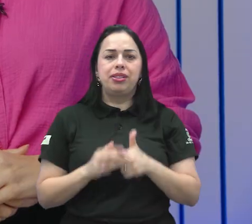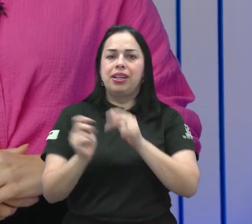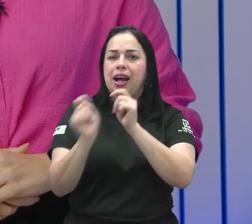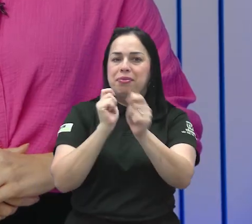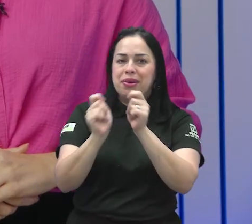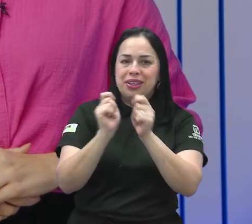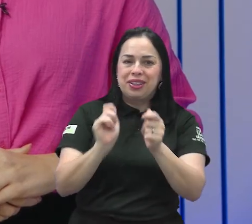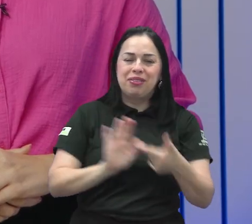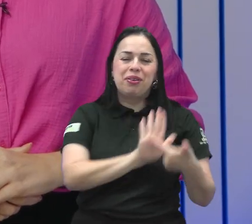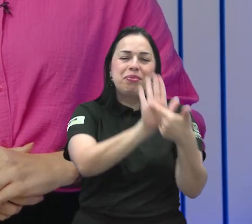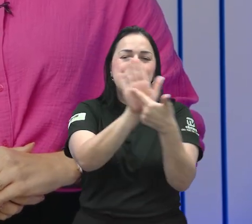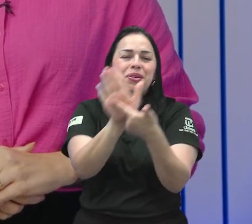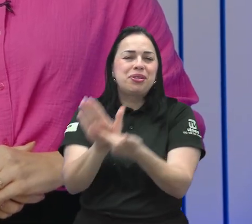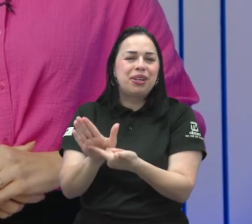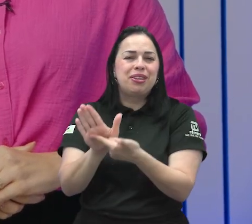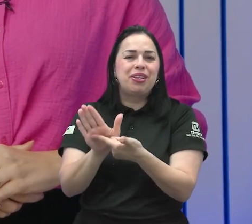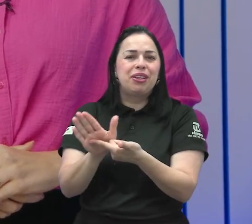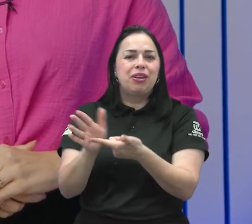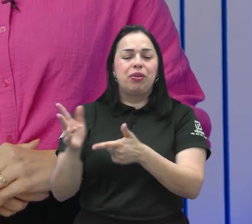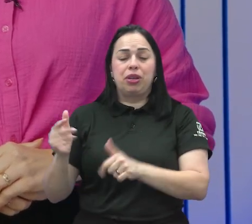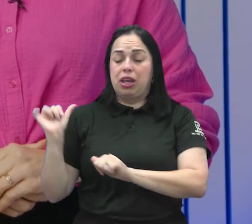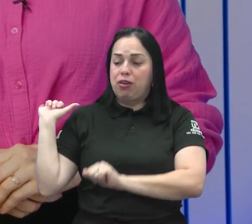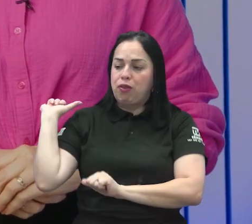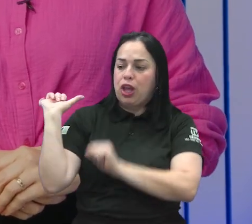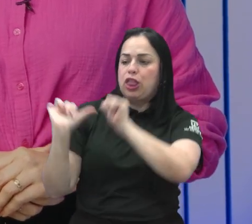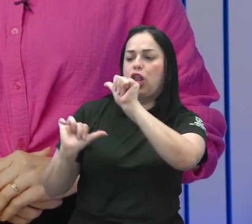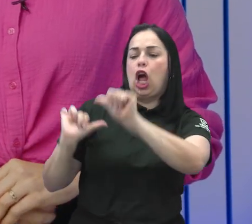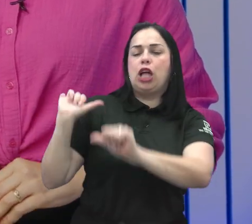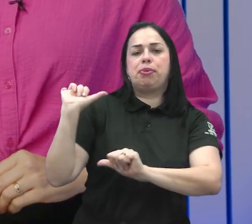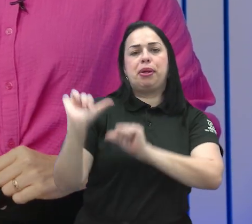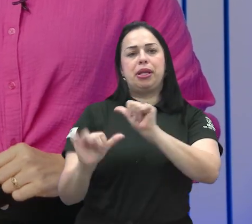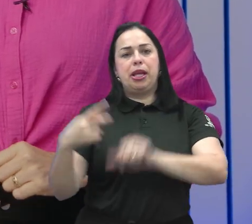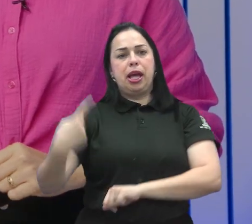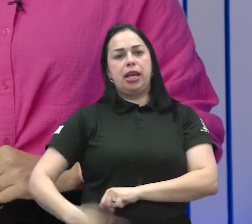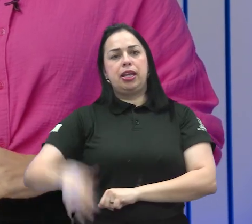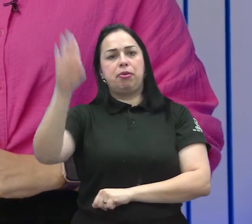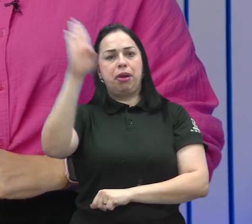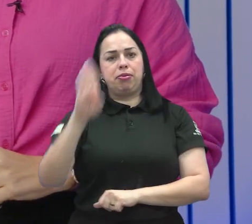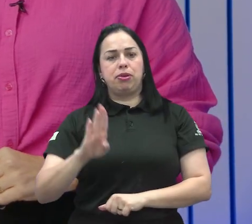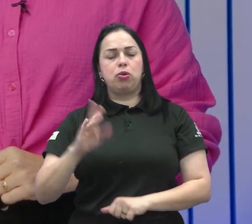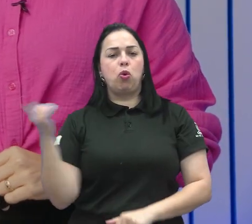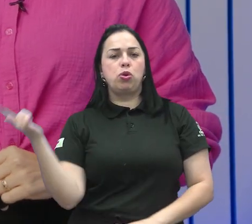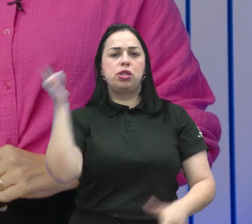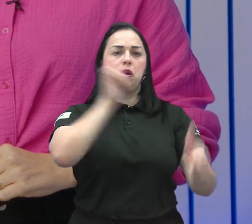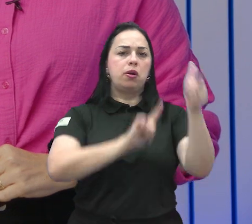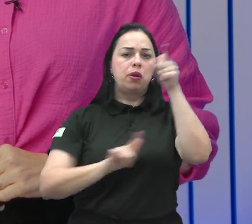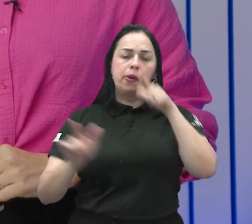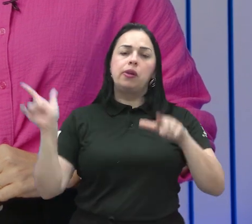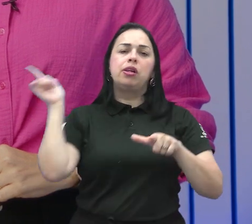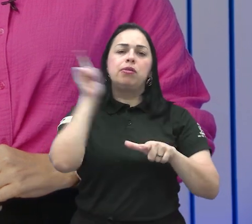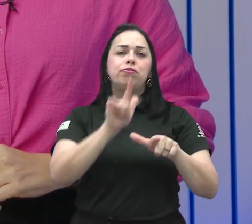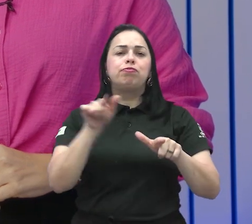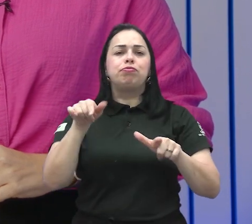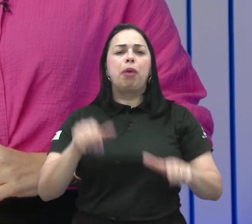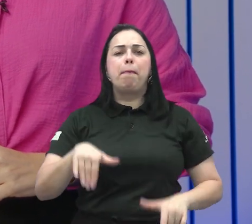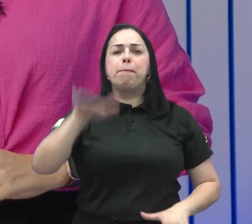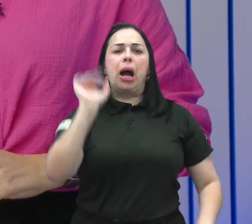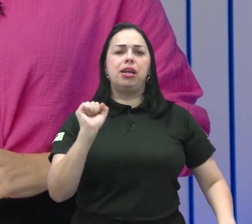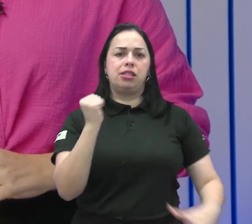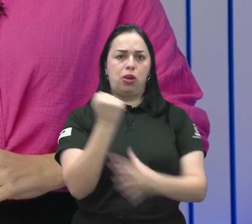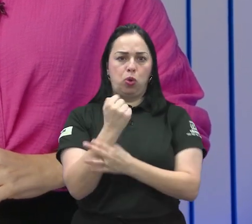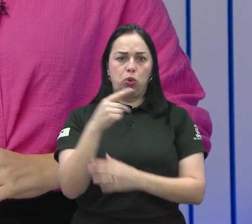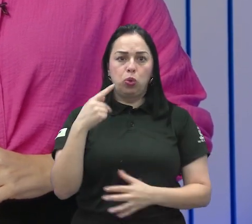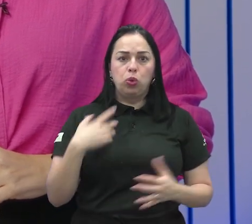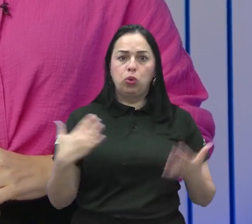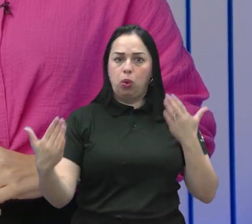Na reportagem a seguir, vamos mostrar essa transformação e como o Brasil construiu um dos sistemas de doação de